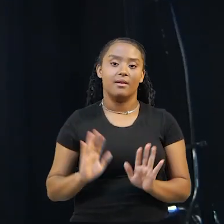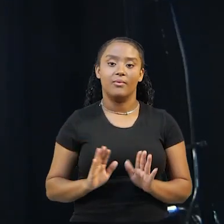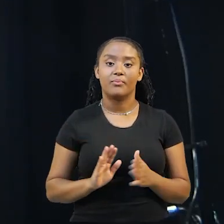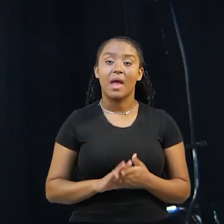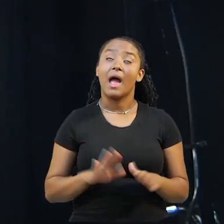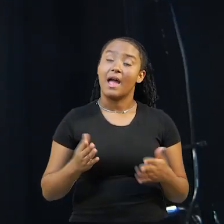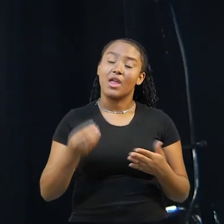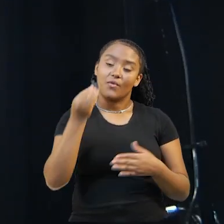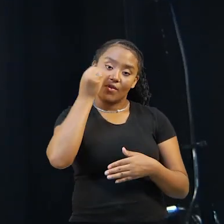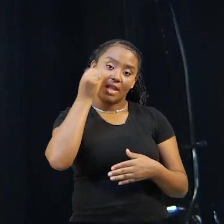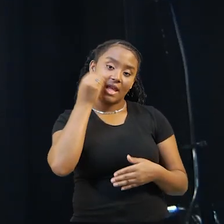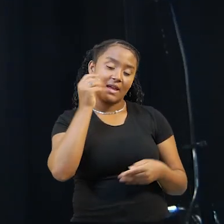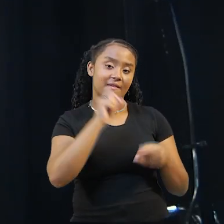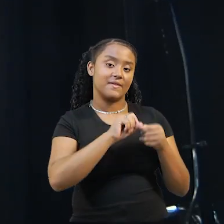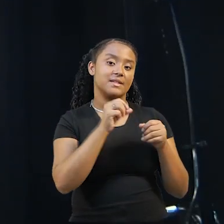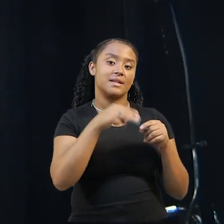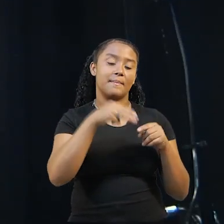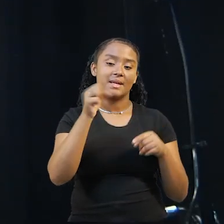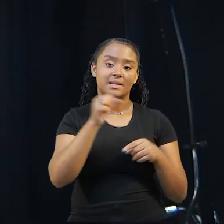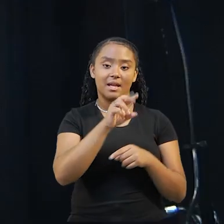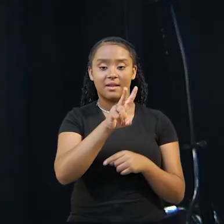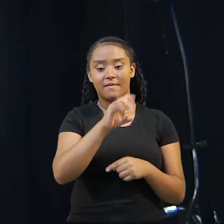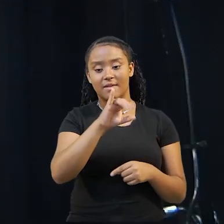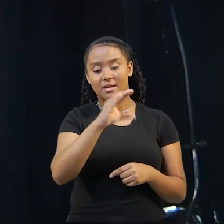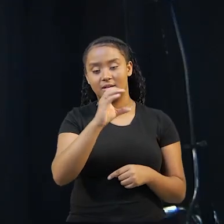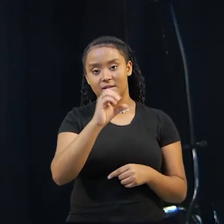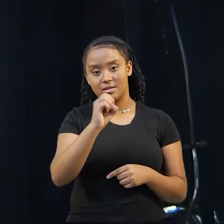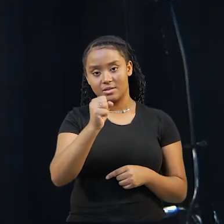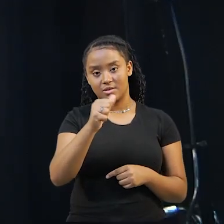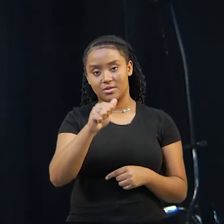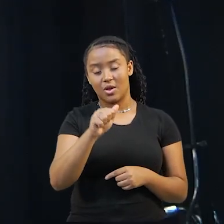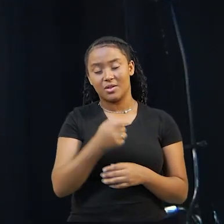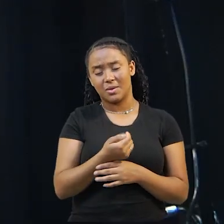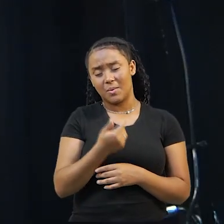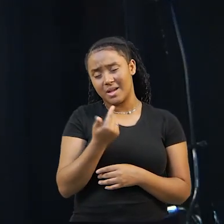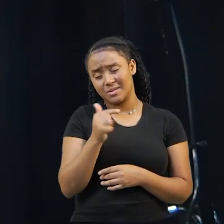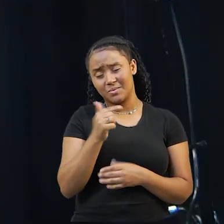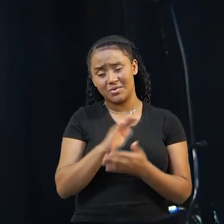lá em Viçosa, porque lá não tinha quase nenhuma bolsa disponível